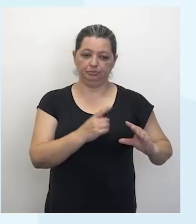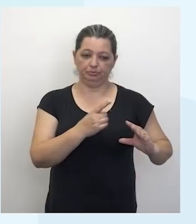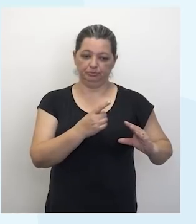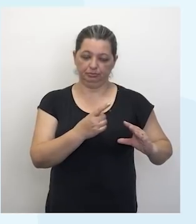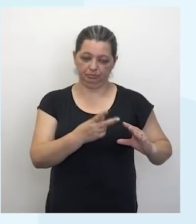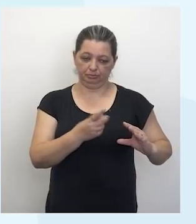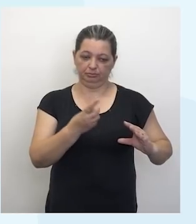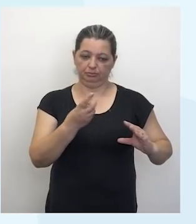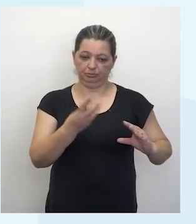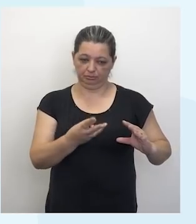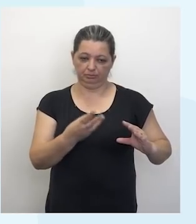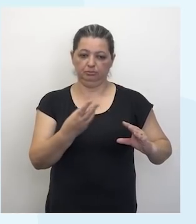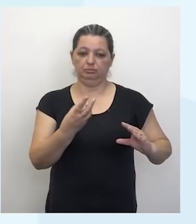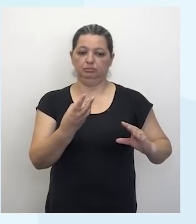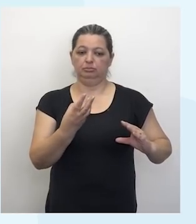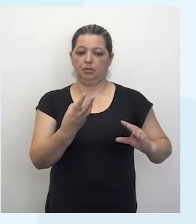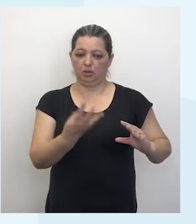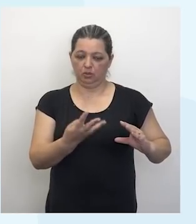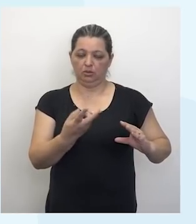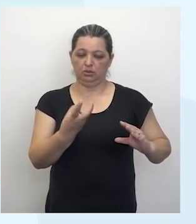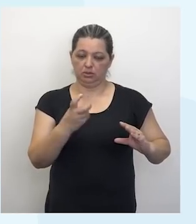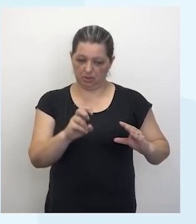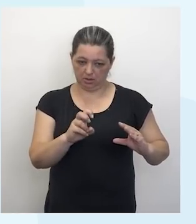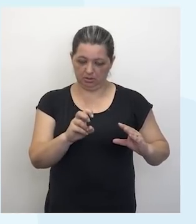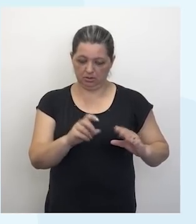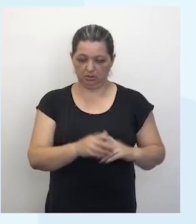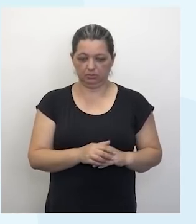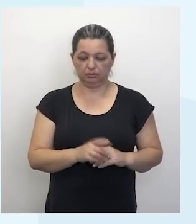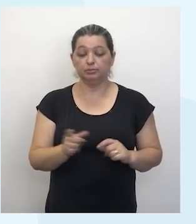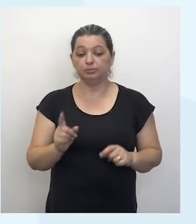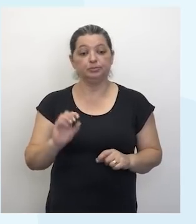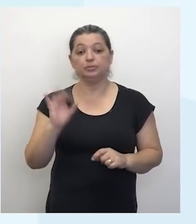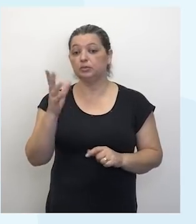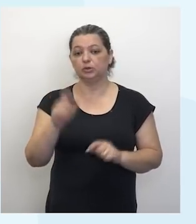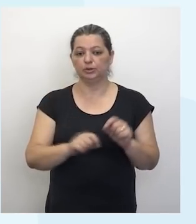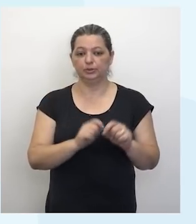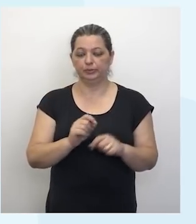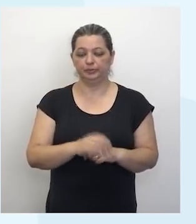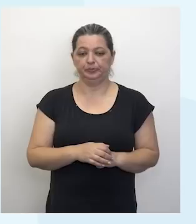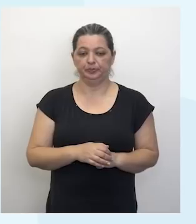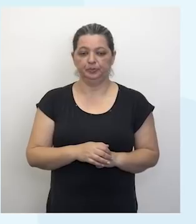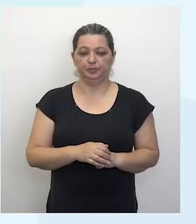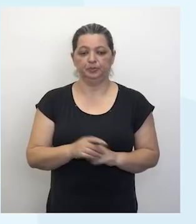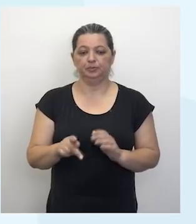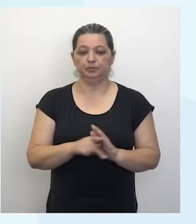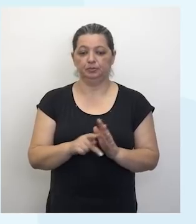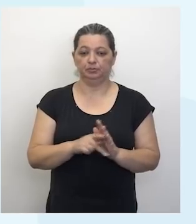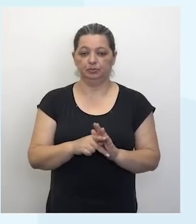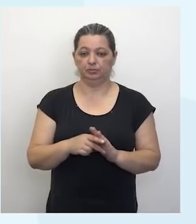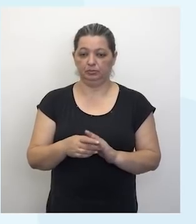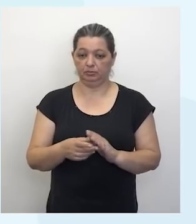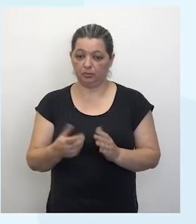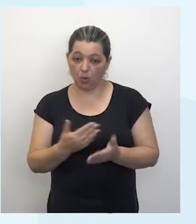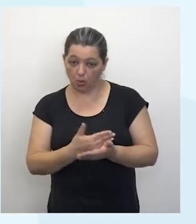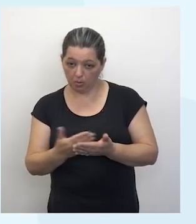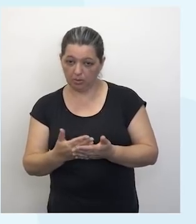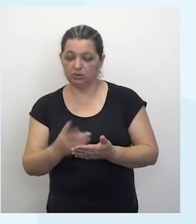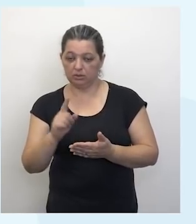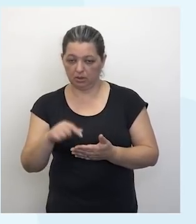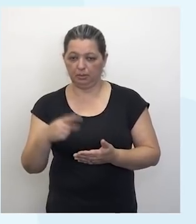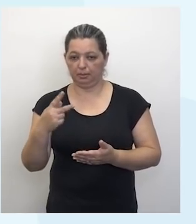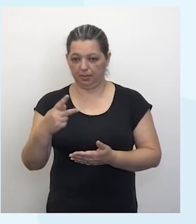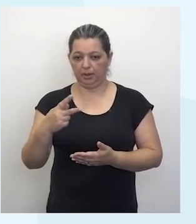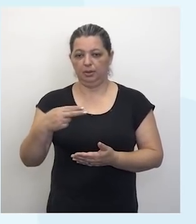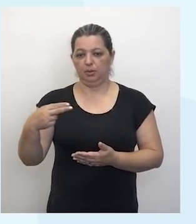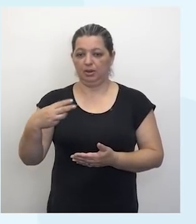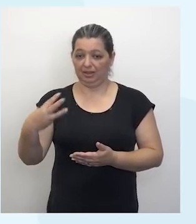14, 15, tá certo? Então, o que que aconteceu com o perímetro? O perímetro anterior, ele era 3, né? O perímetro do